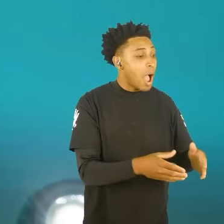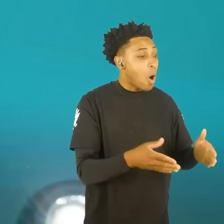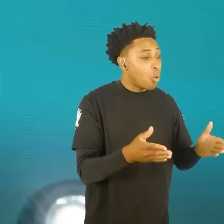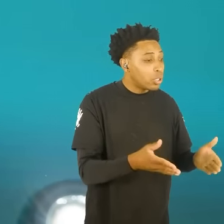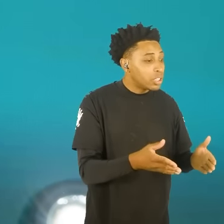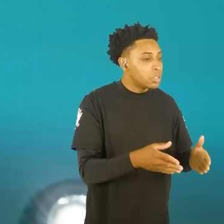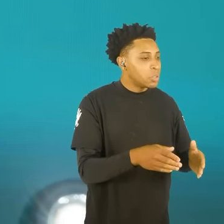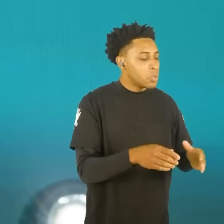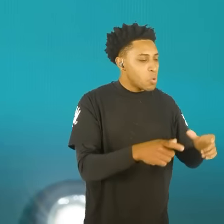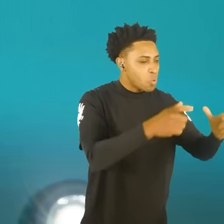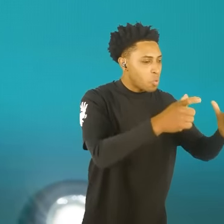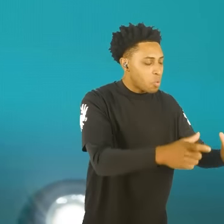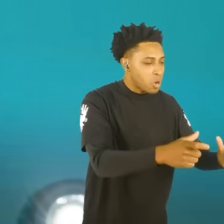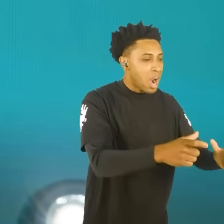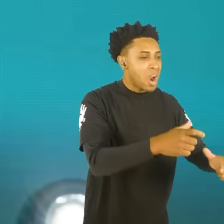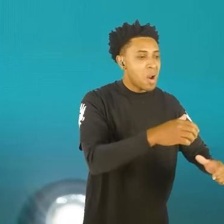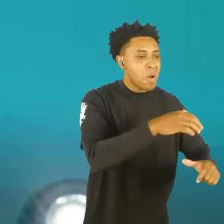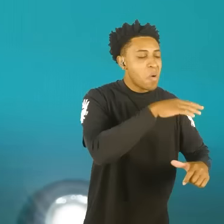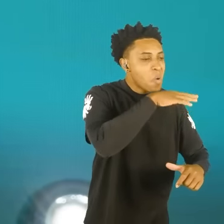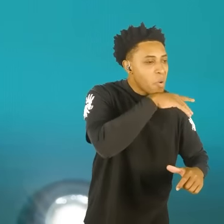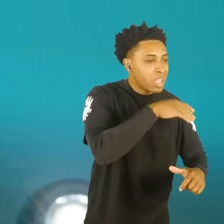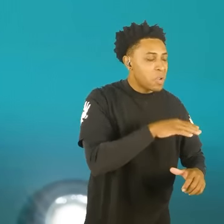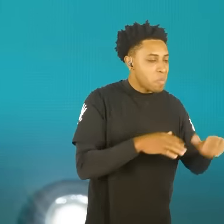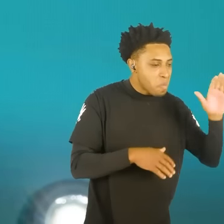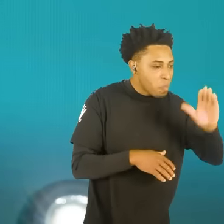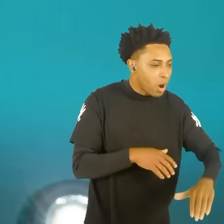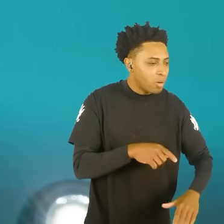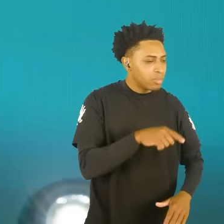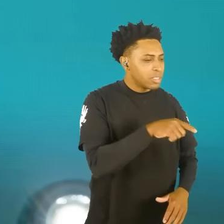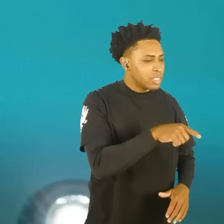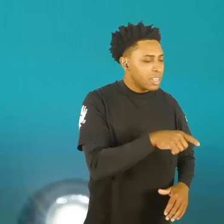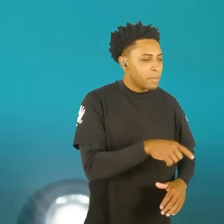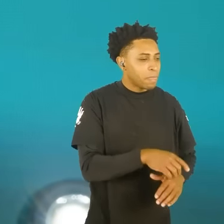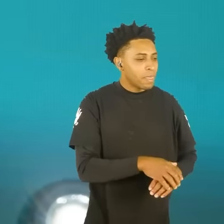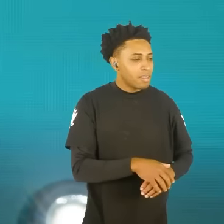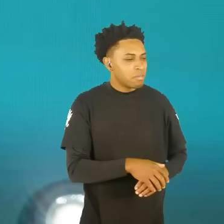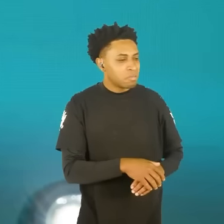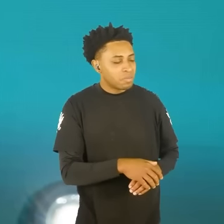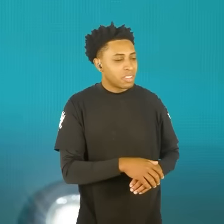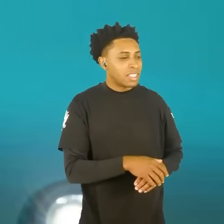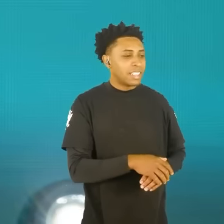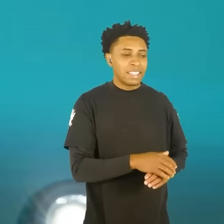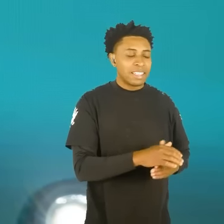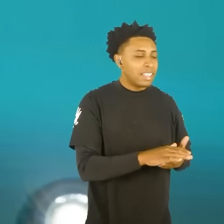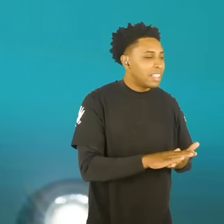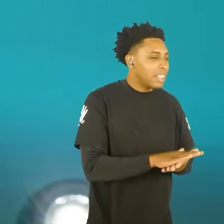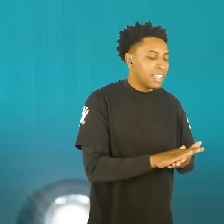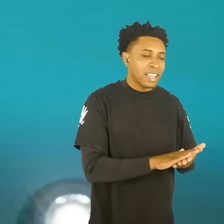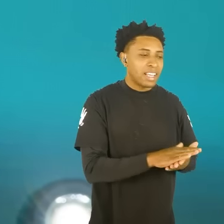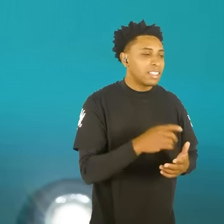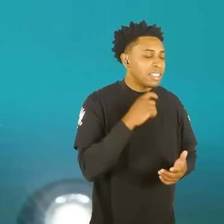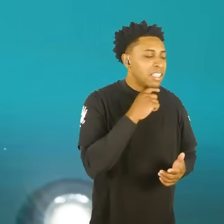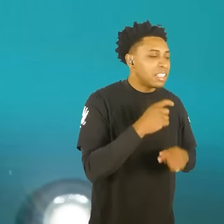hoje, vai ser um lugar de maldição para você. E você vai querer que matem você, mas eu estou te marcando e ninguém vai matar você. Deus